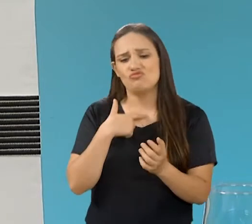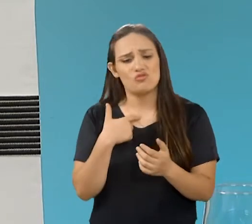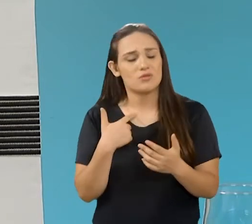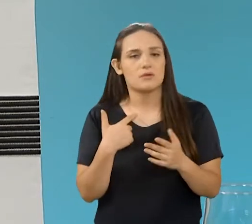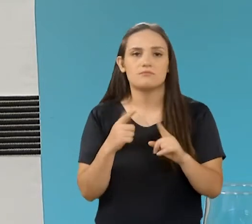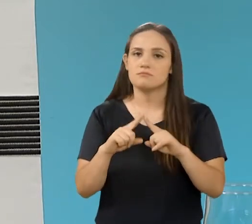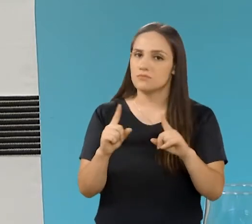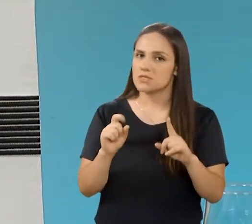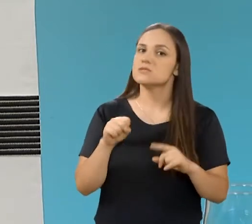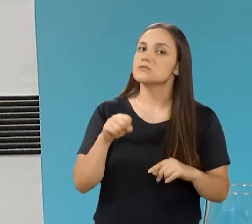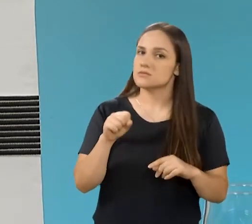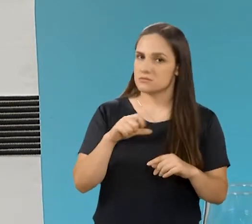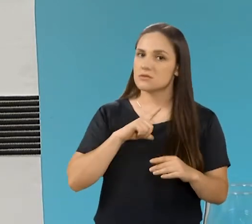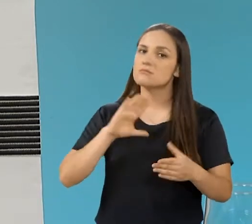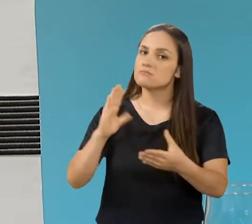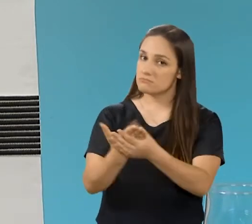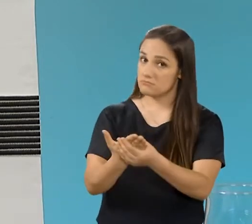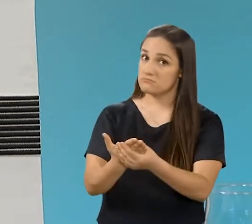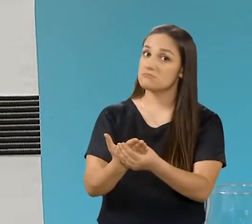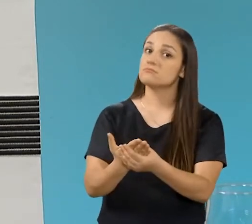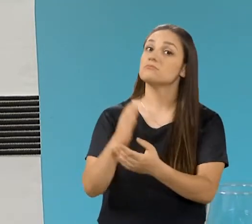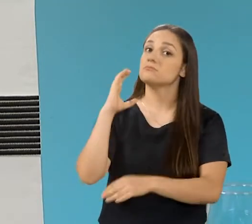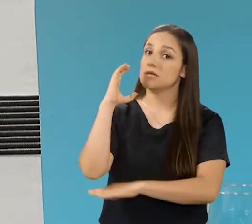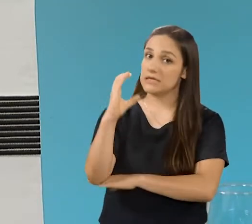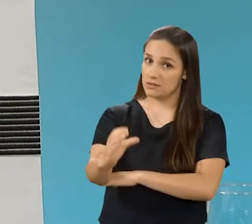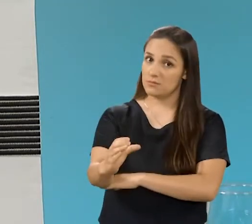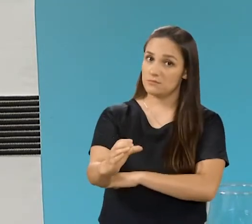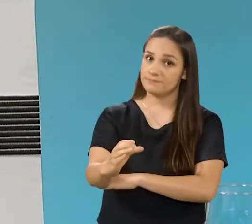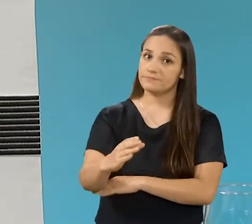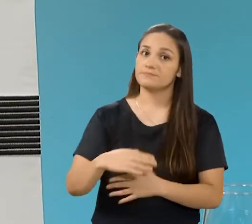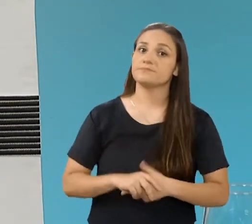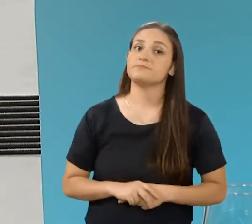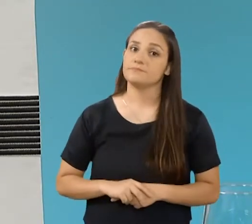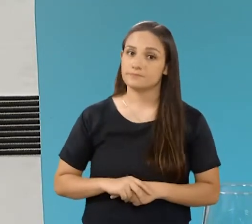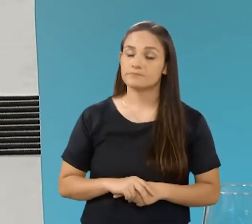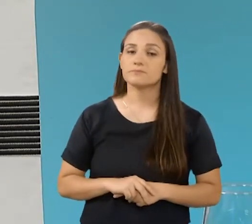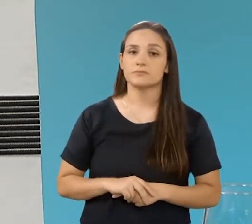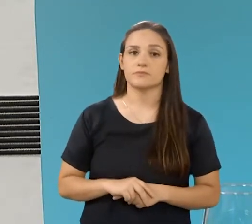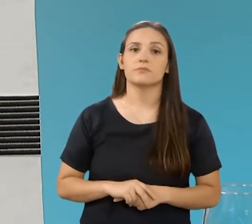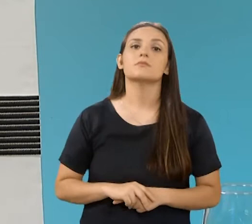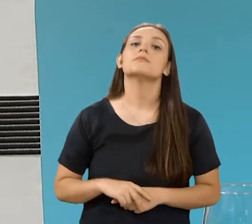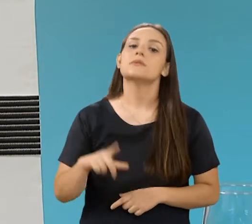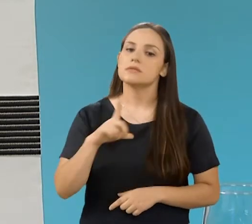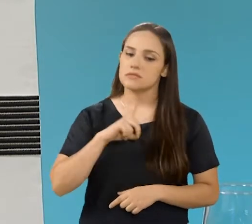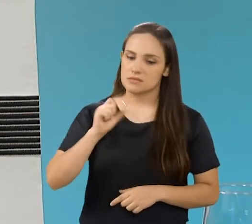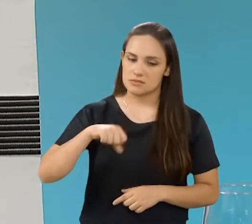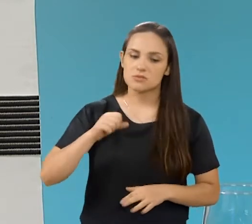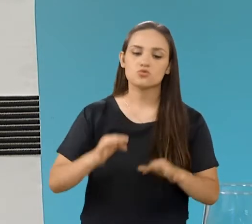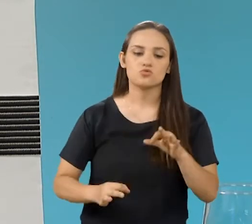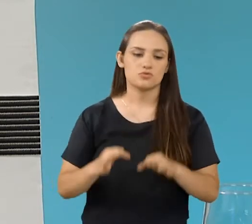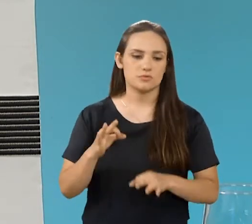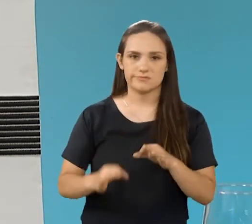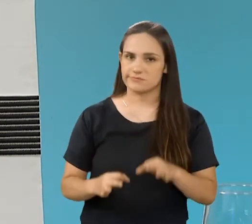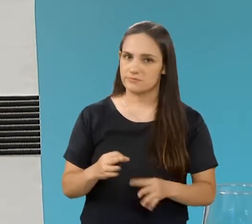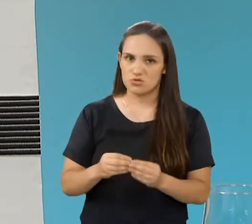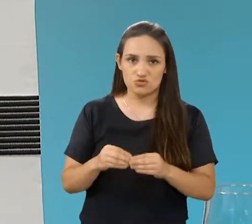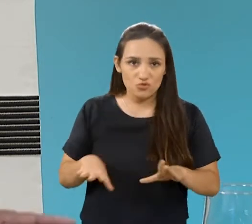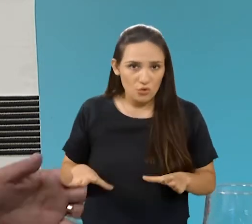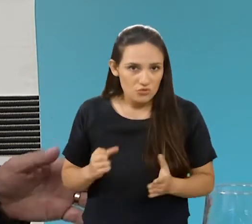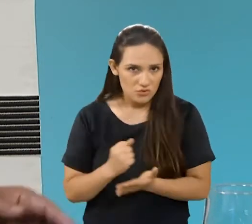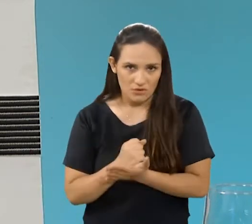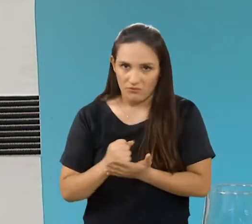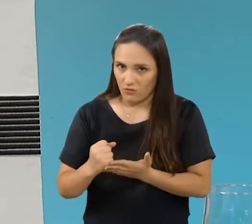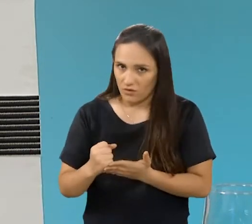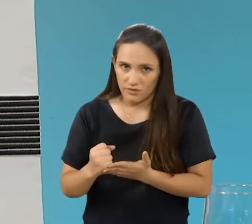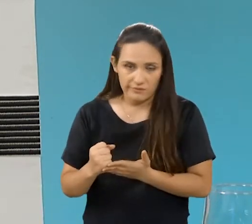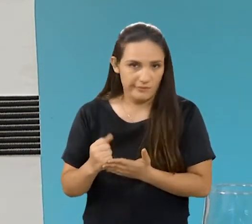intenção, vão responder a um processo crime. Então, se responderão pela justiça a este dano irreparável ao meio ambiente, à